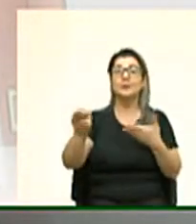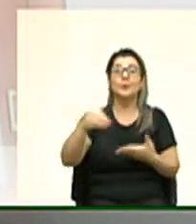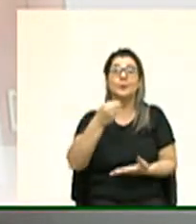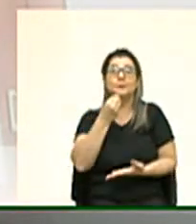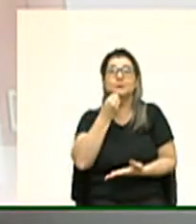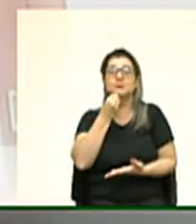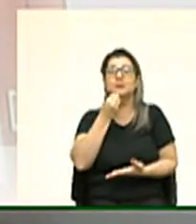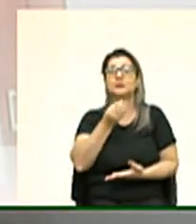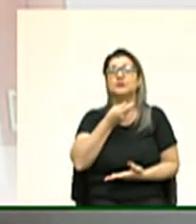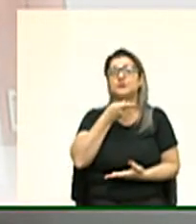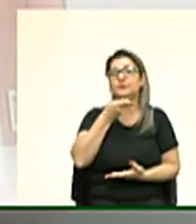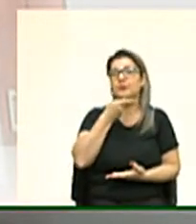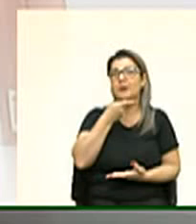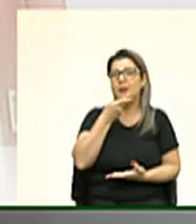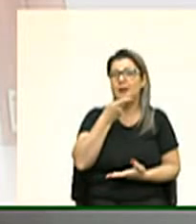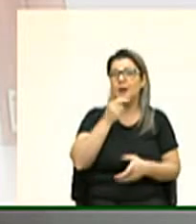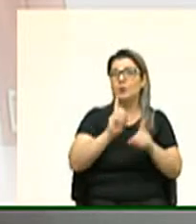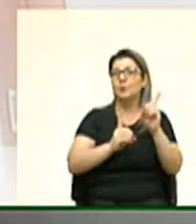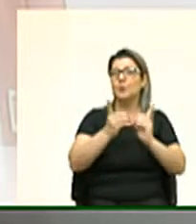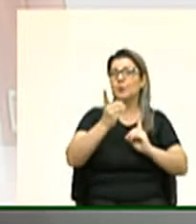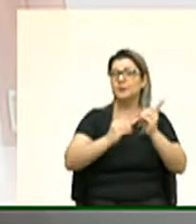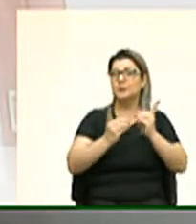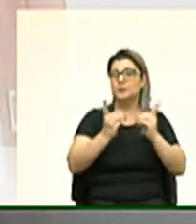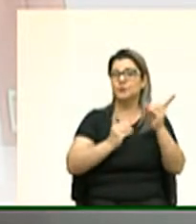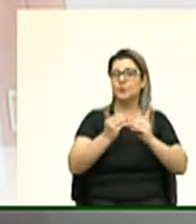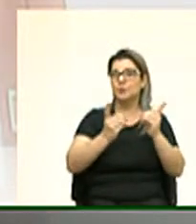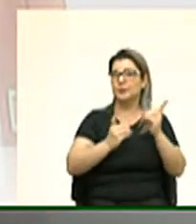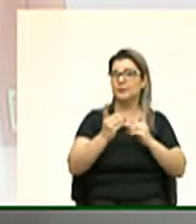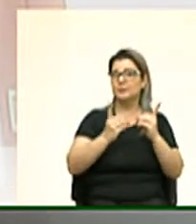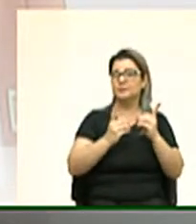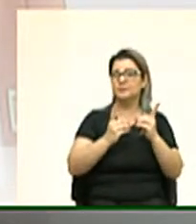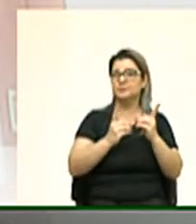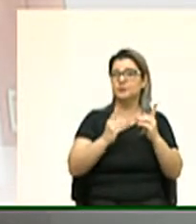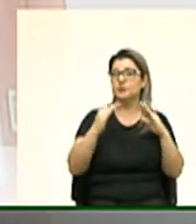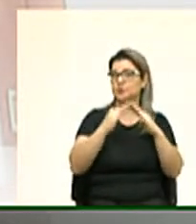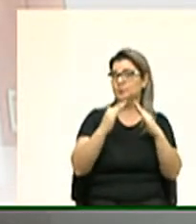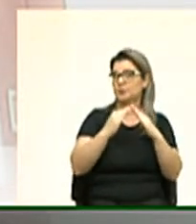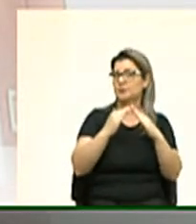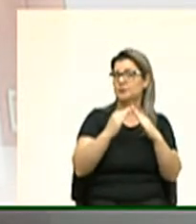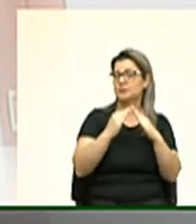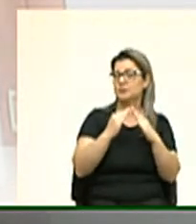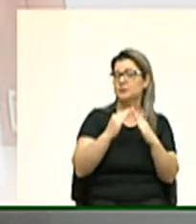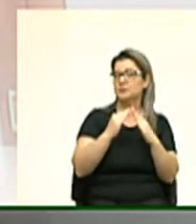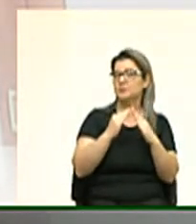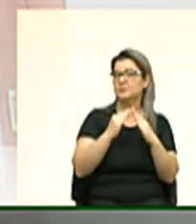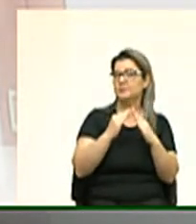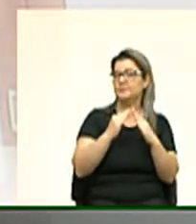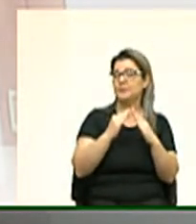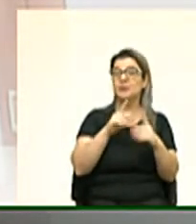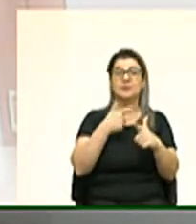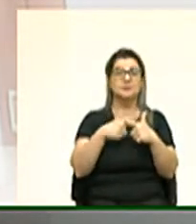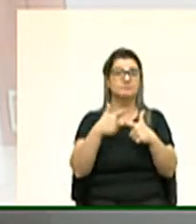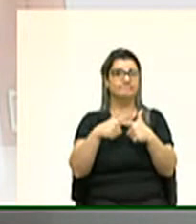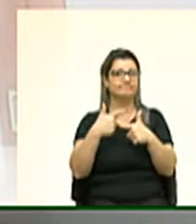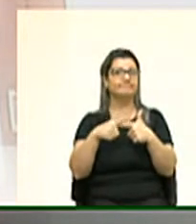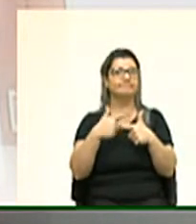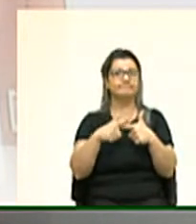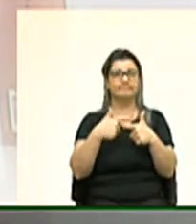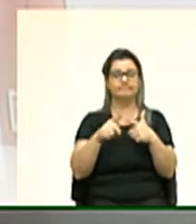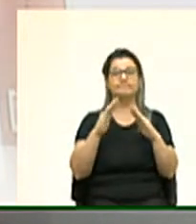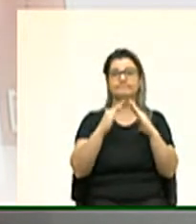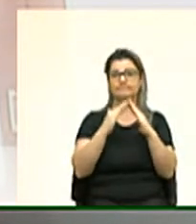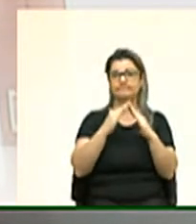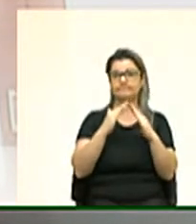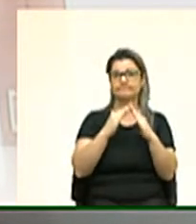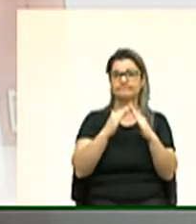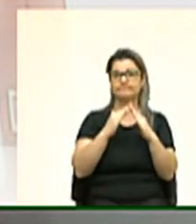como coordenadora da Frente Parlamentar em Defesa da Moradia Digna, que esse problema da